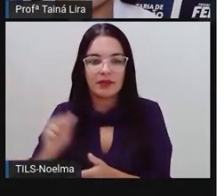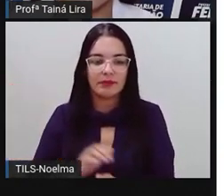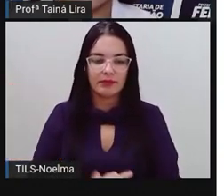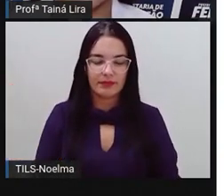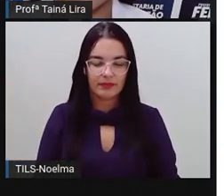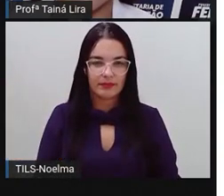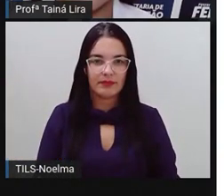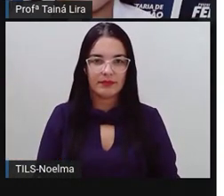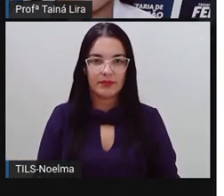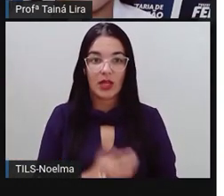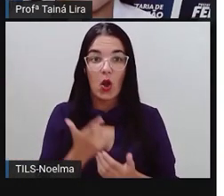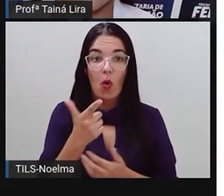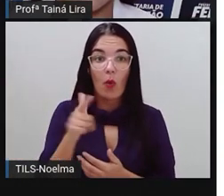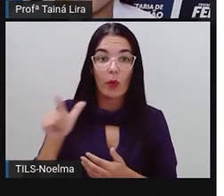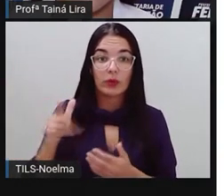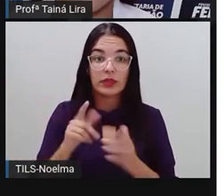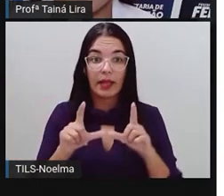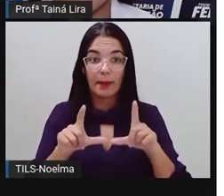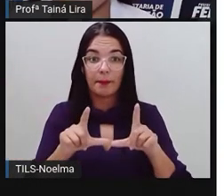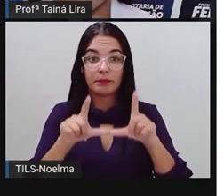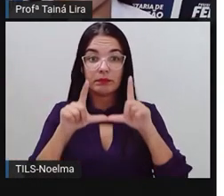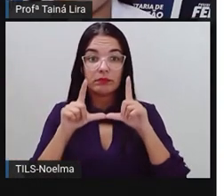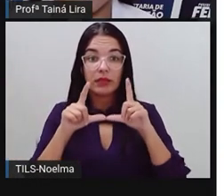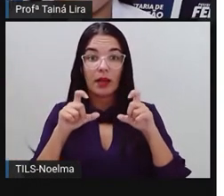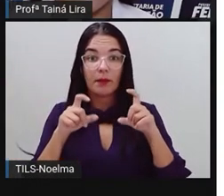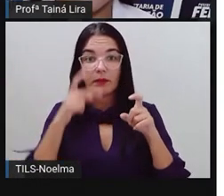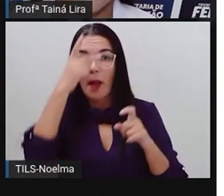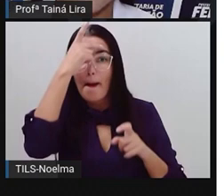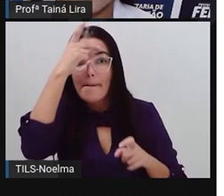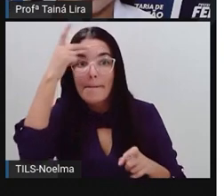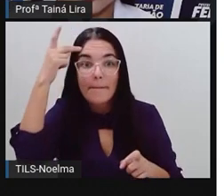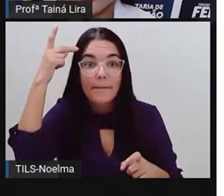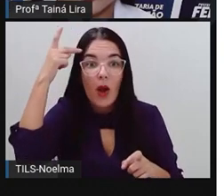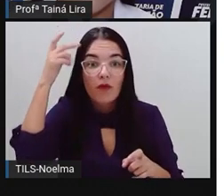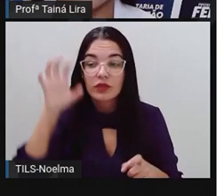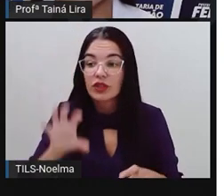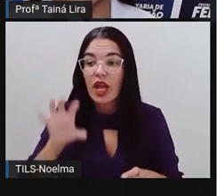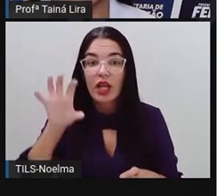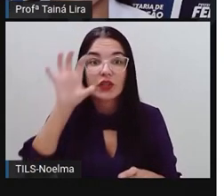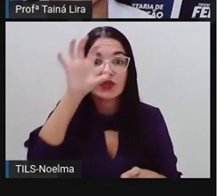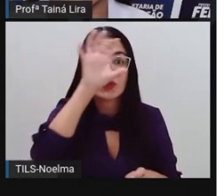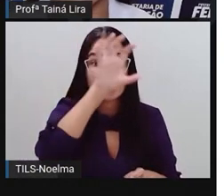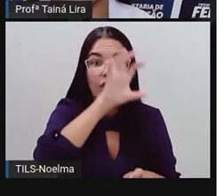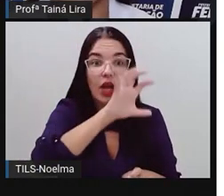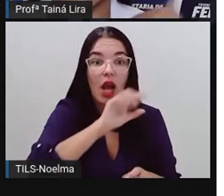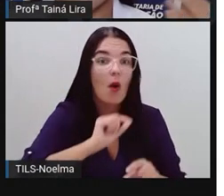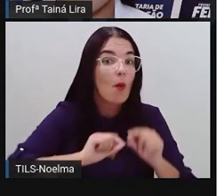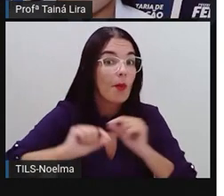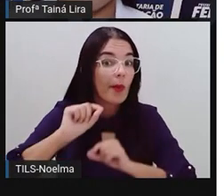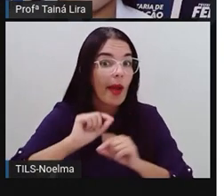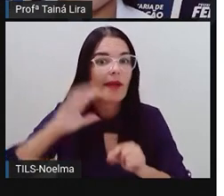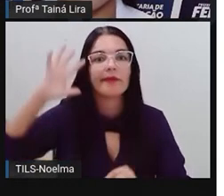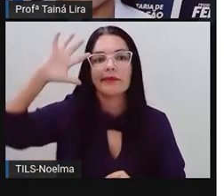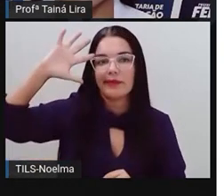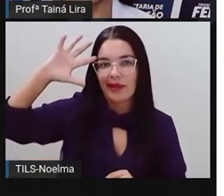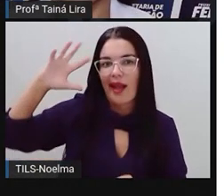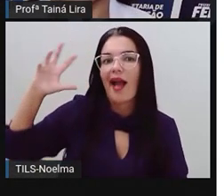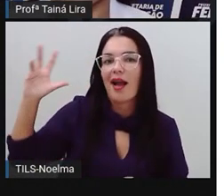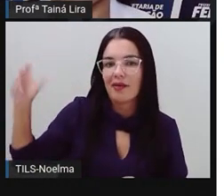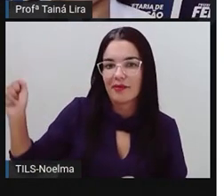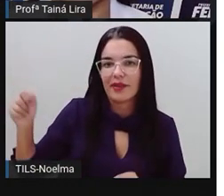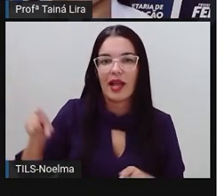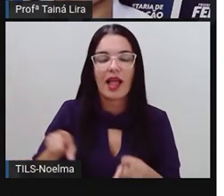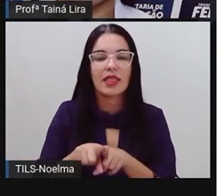e olha lá já outra imagem aquele dia povos de outra região né aí da África